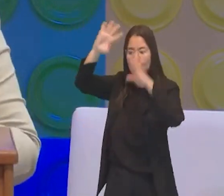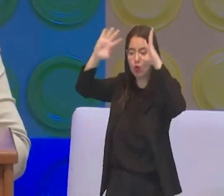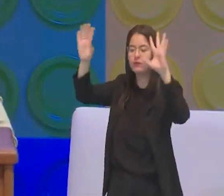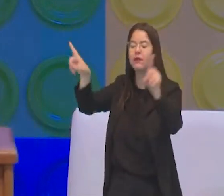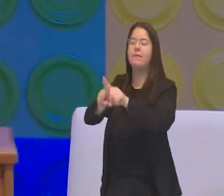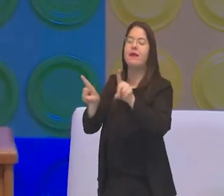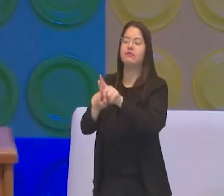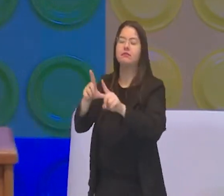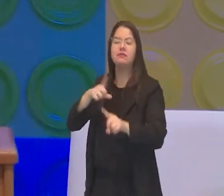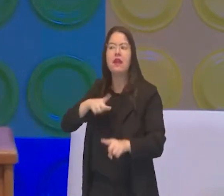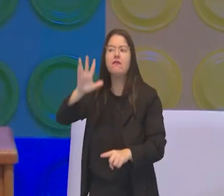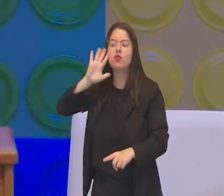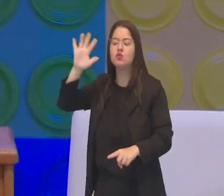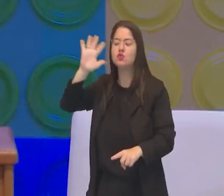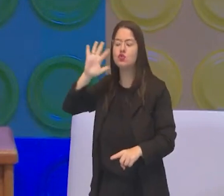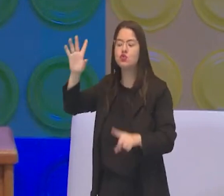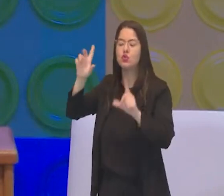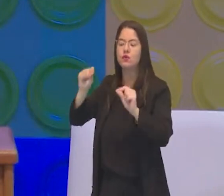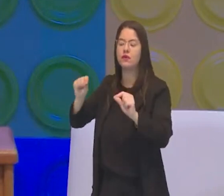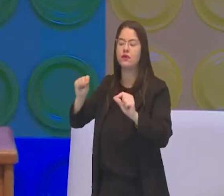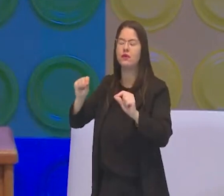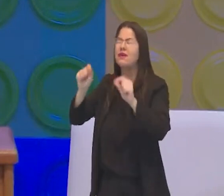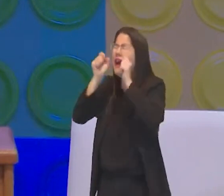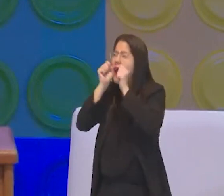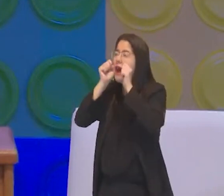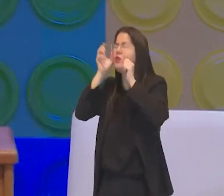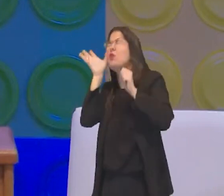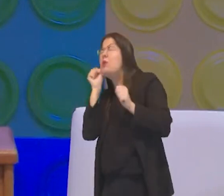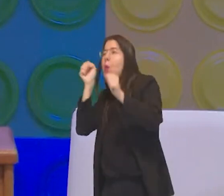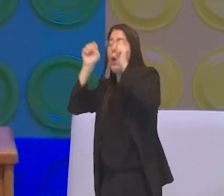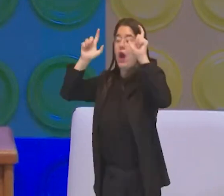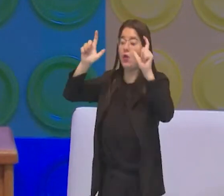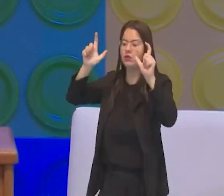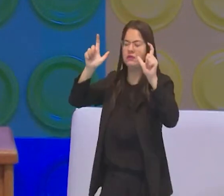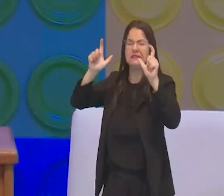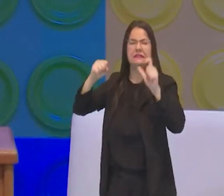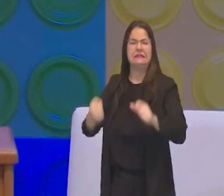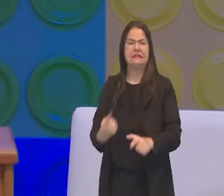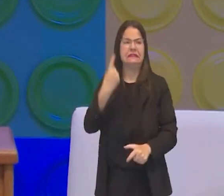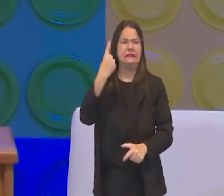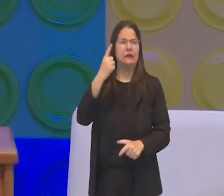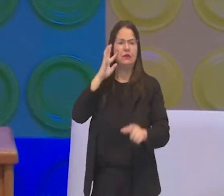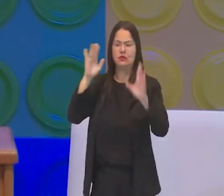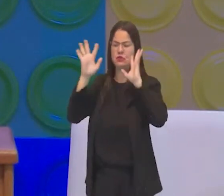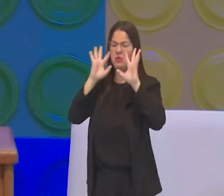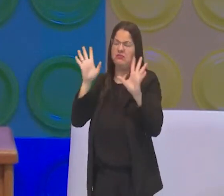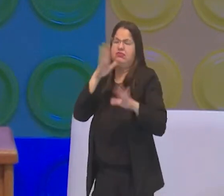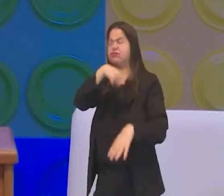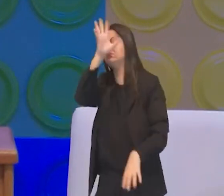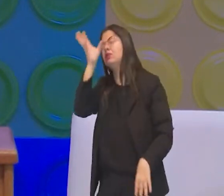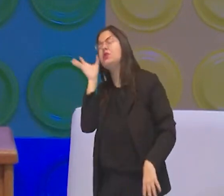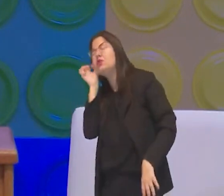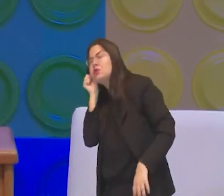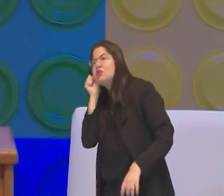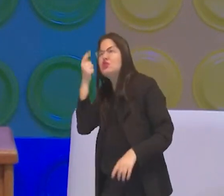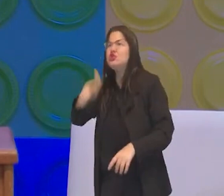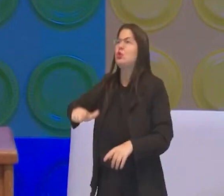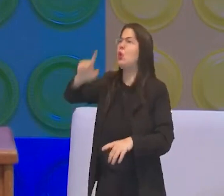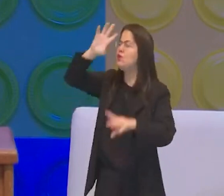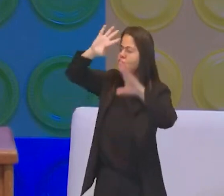sonho, dormiu, acordou, que sonho esquisito, dormiu de novo, teve outro sonho.